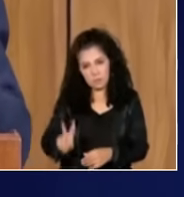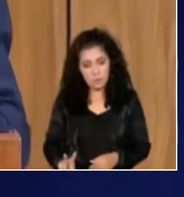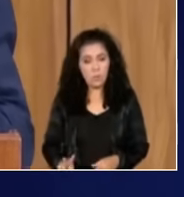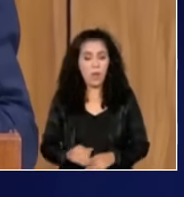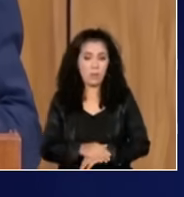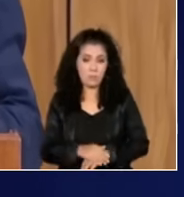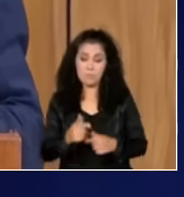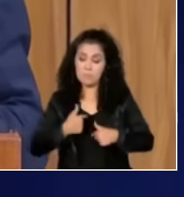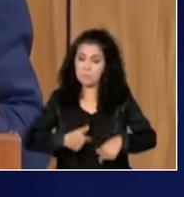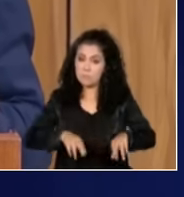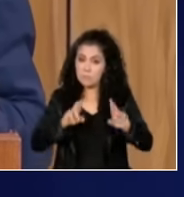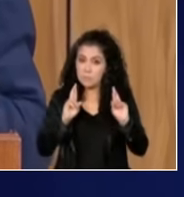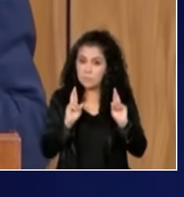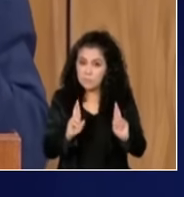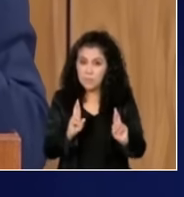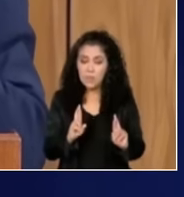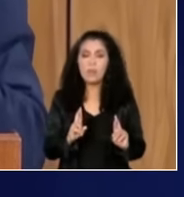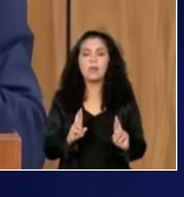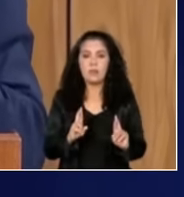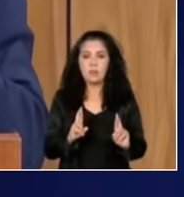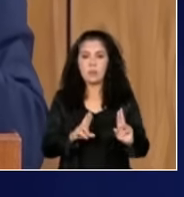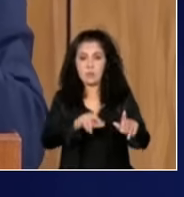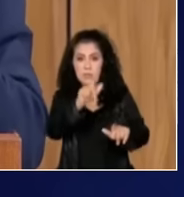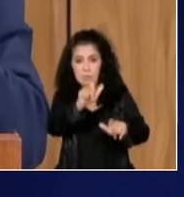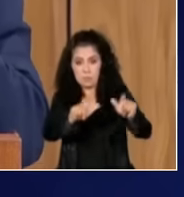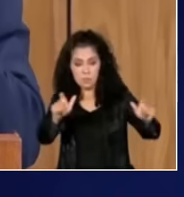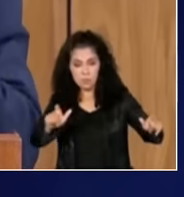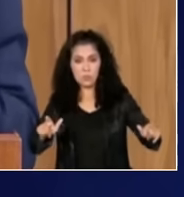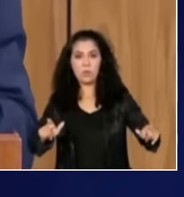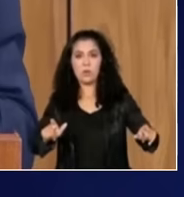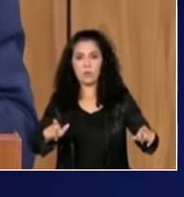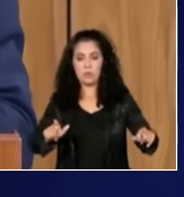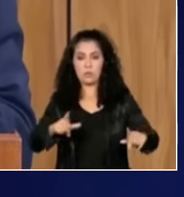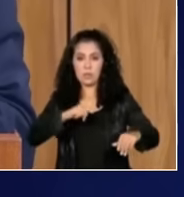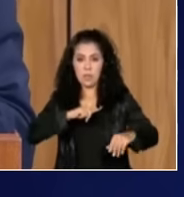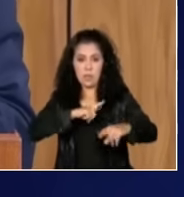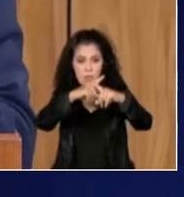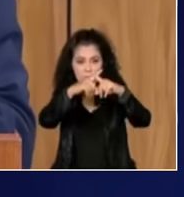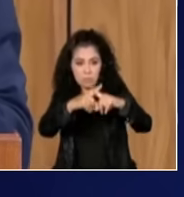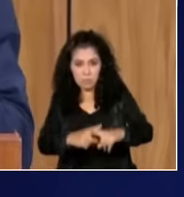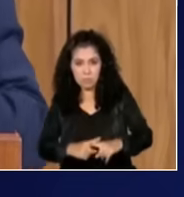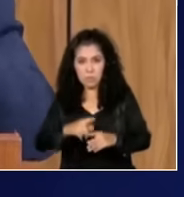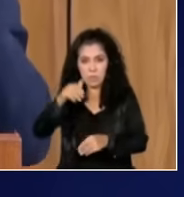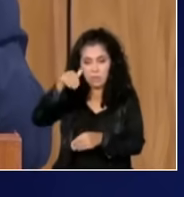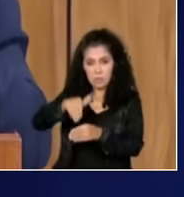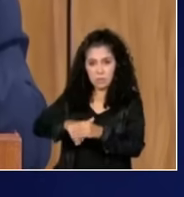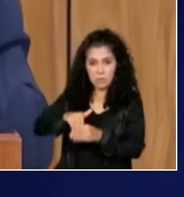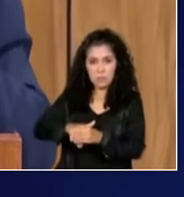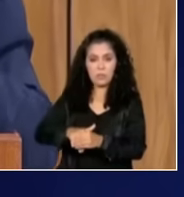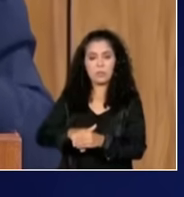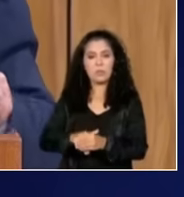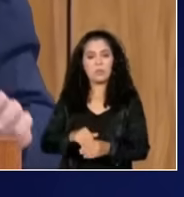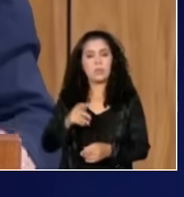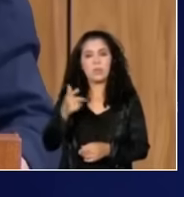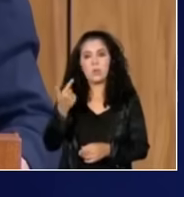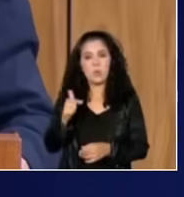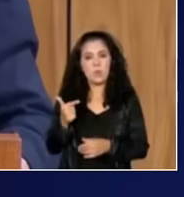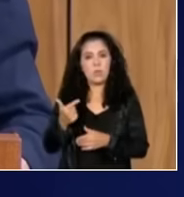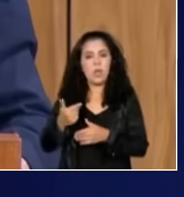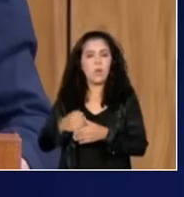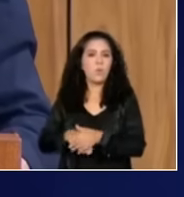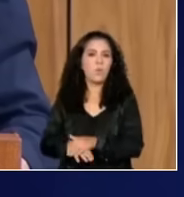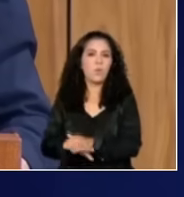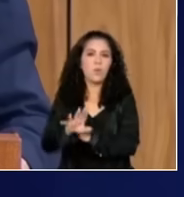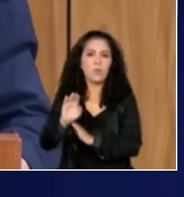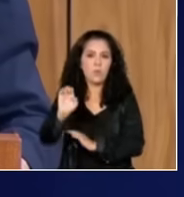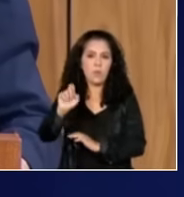E eu espero que as pessoas que estão disputando as eleições não tenham o hábito do